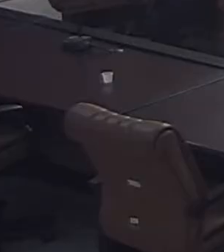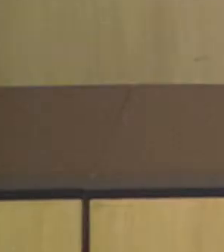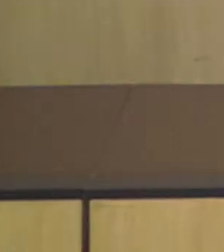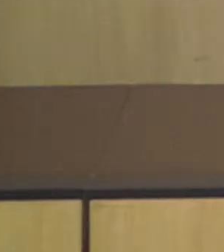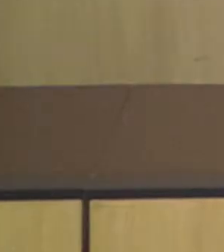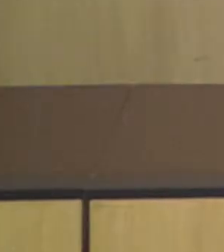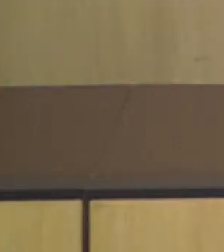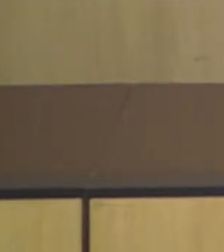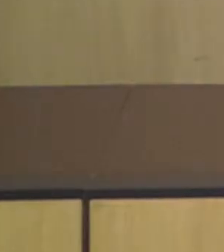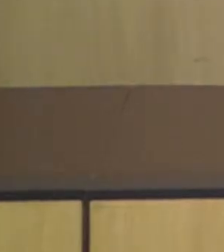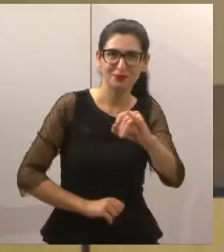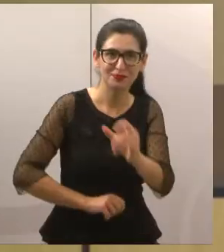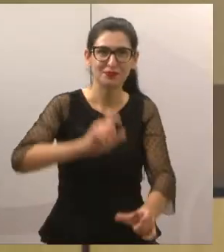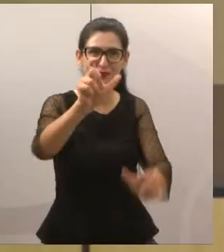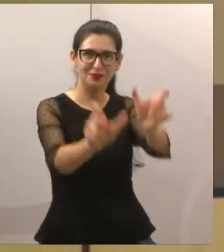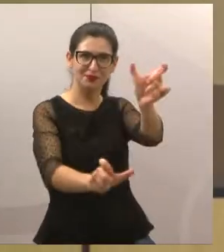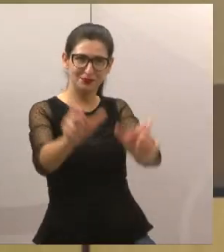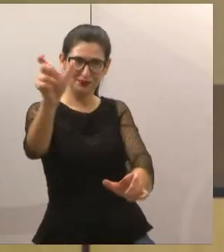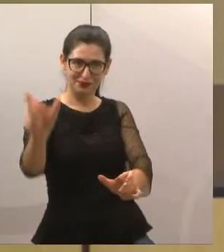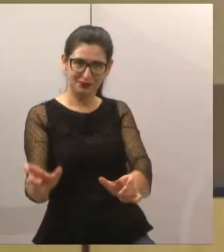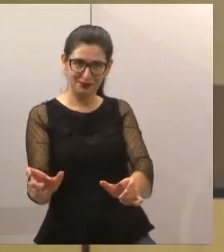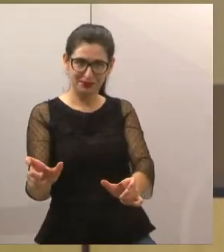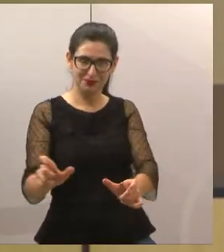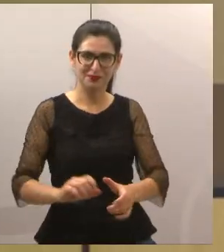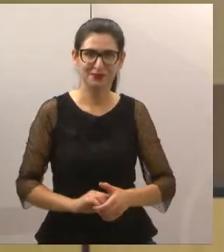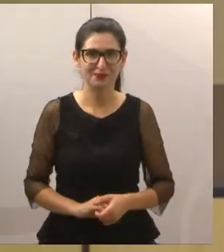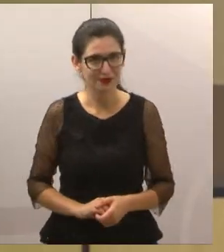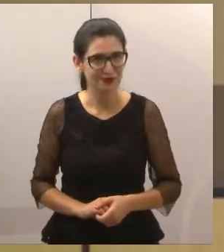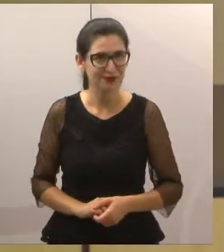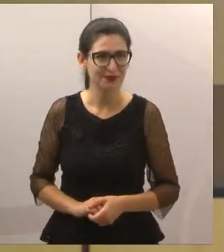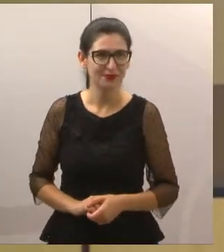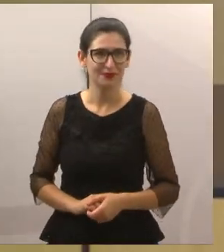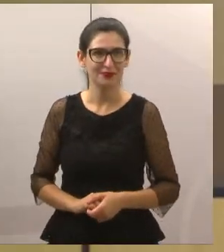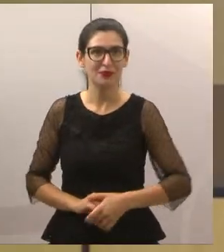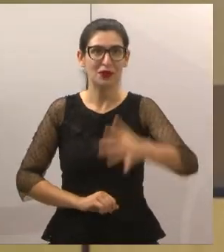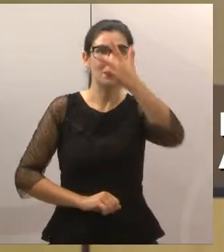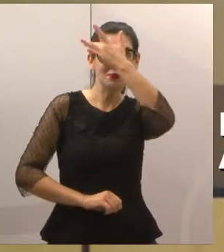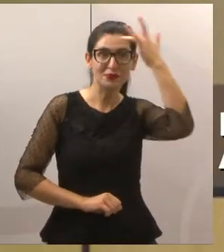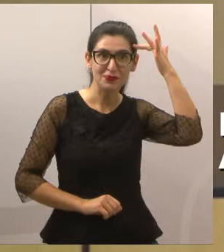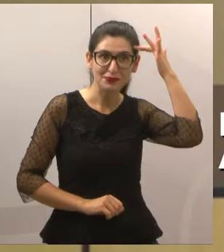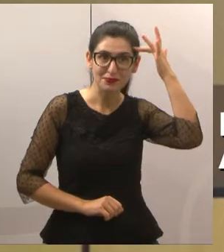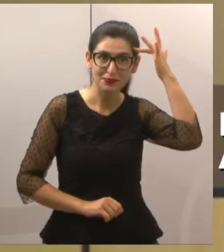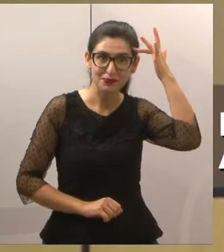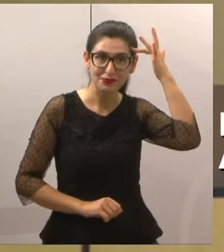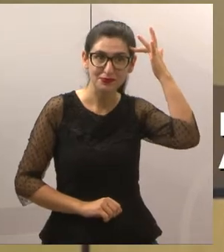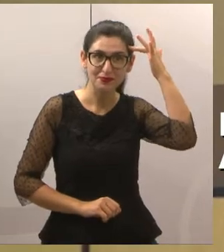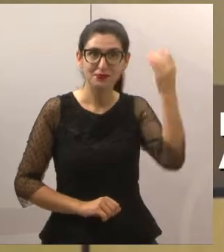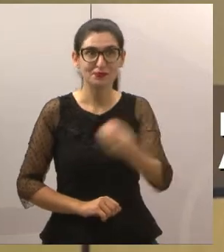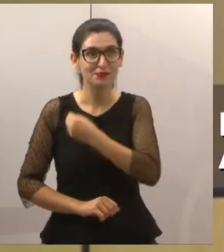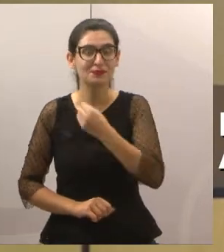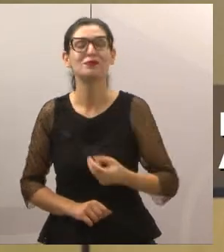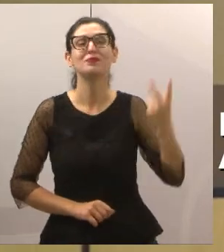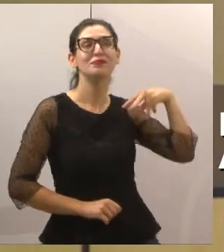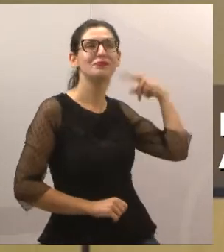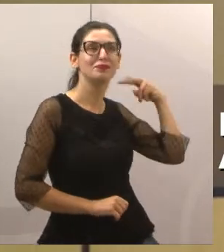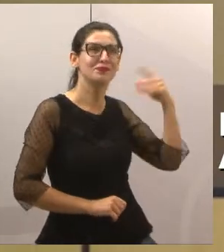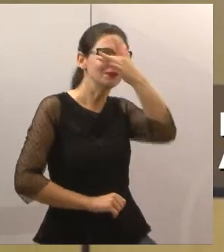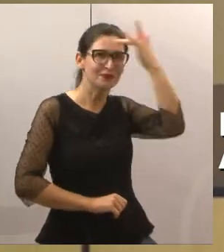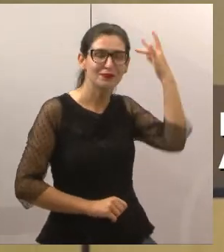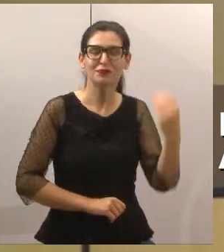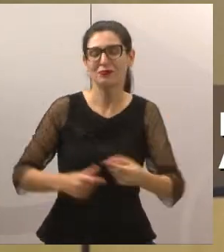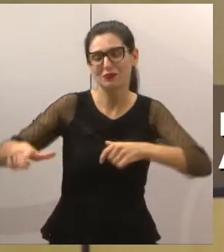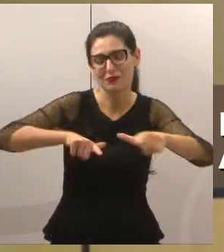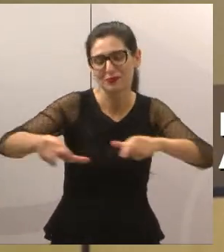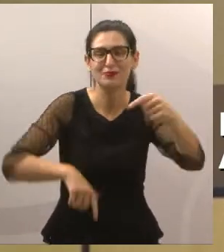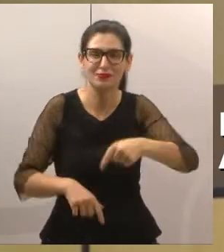Senhoras e senhores, agora sim, posso cumprimentar membros da mesa, vereadores, servidores, público